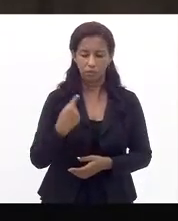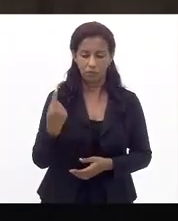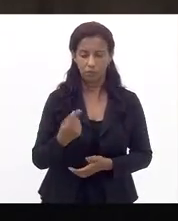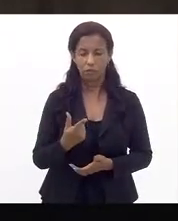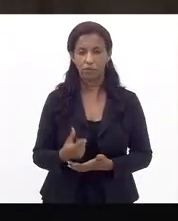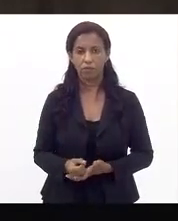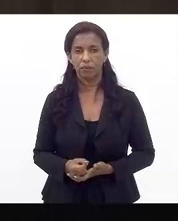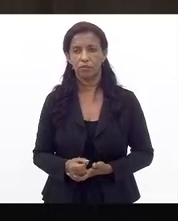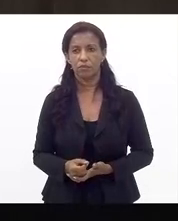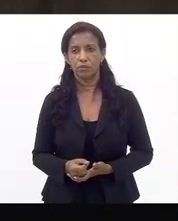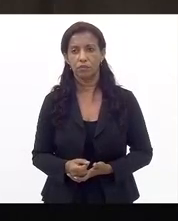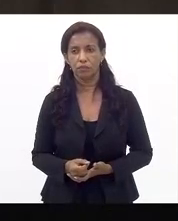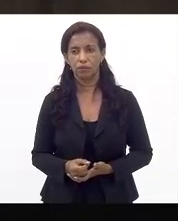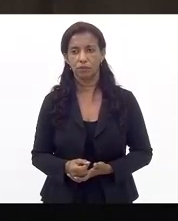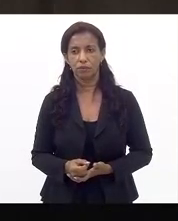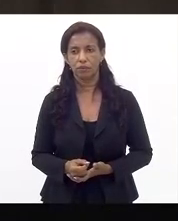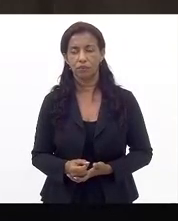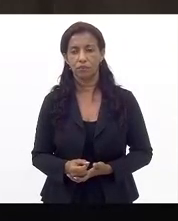como